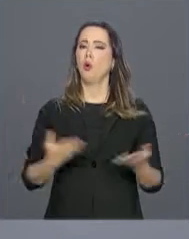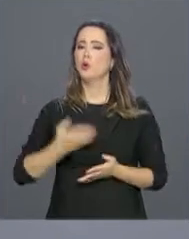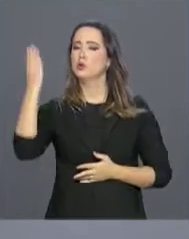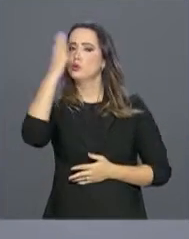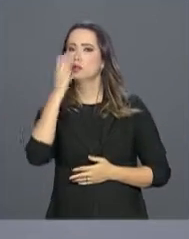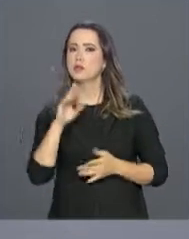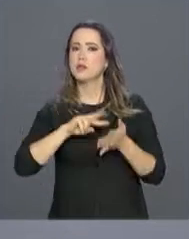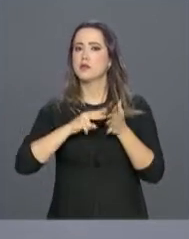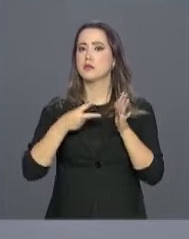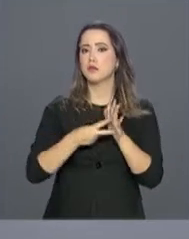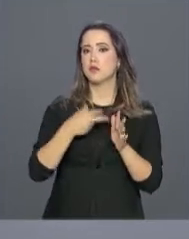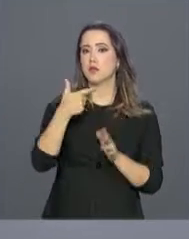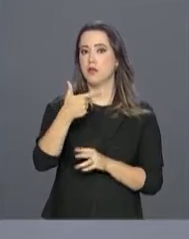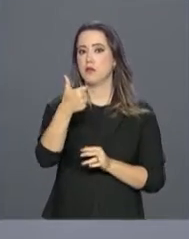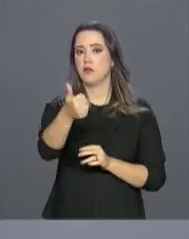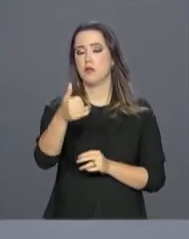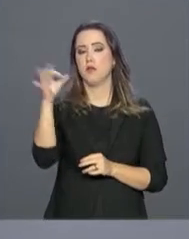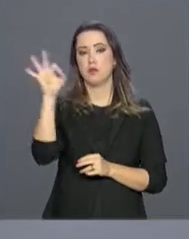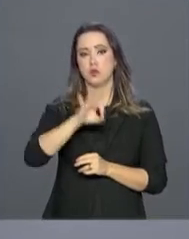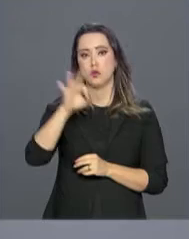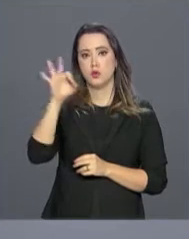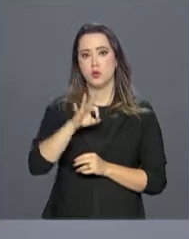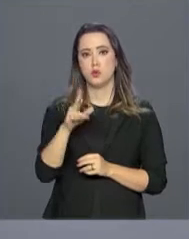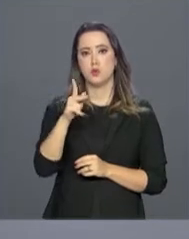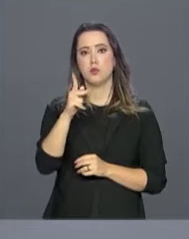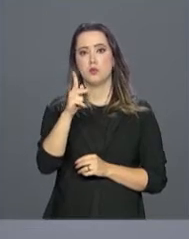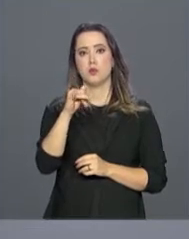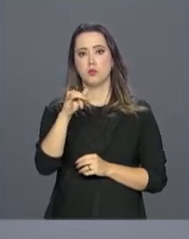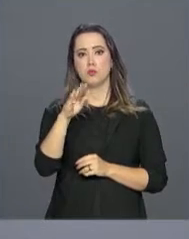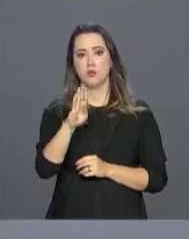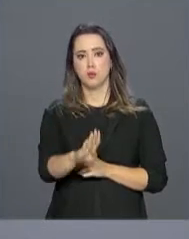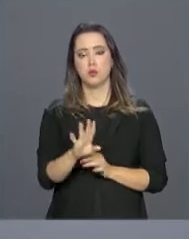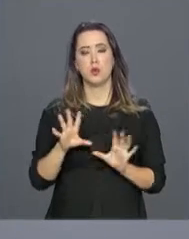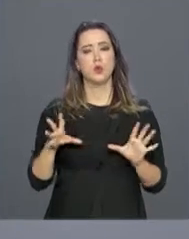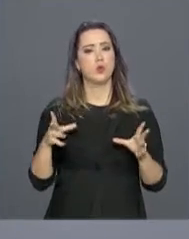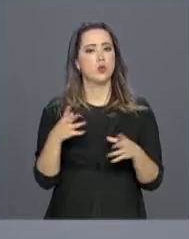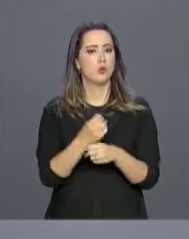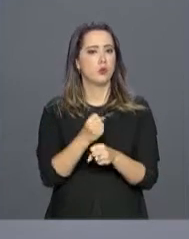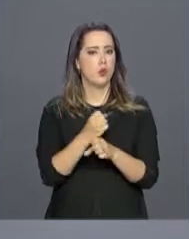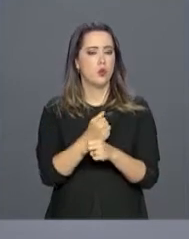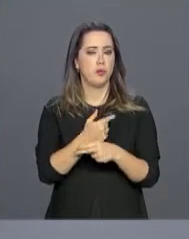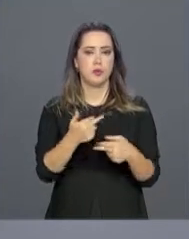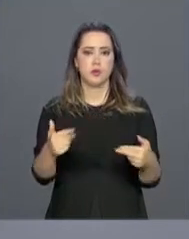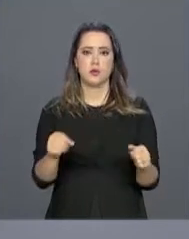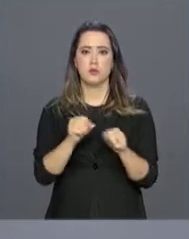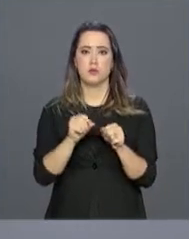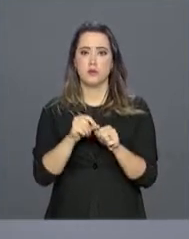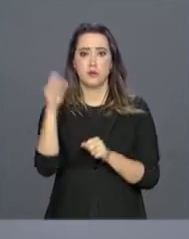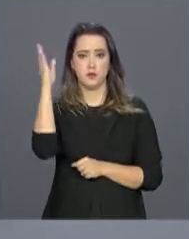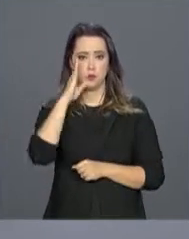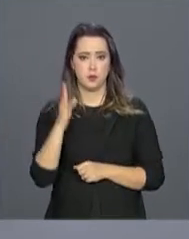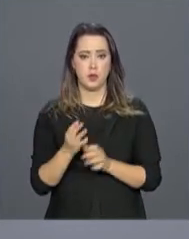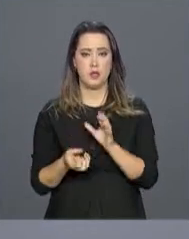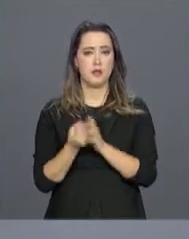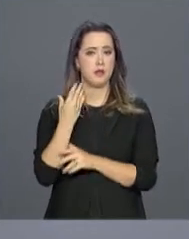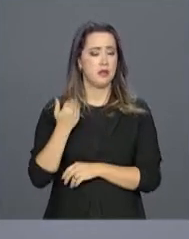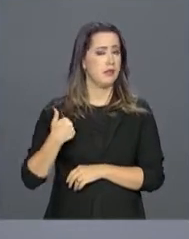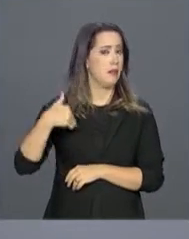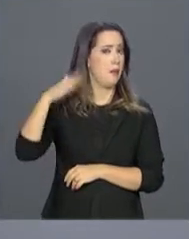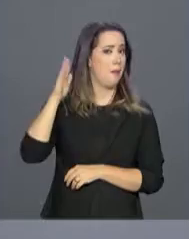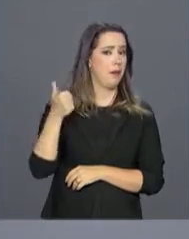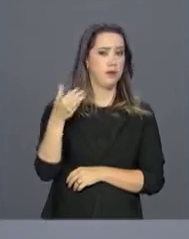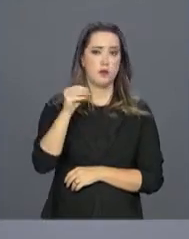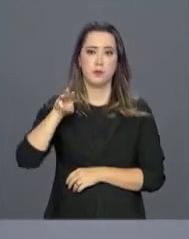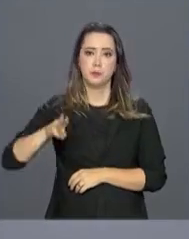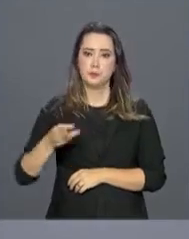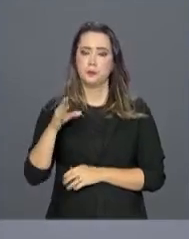representa 21 por cento do produto interno bruto que é a soma de todas as riquezas produzidas no país e gera mais de 10 milhões